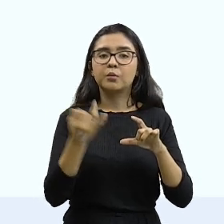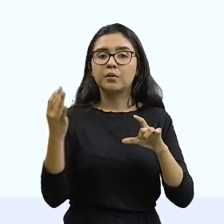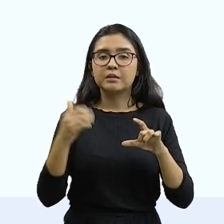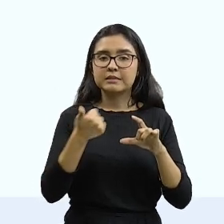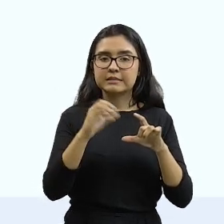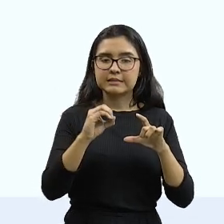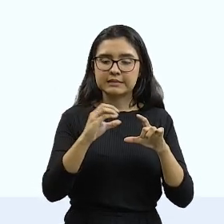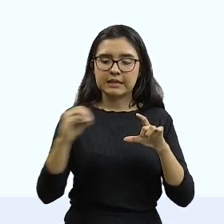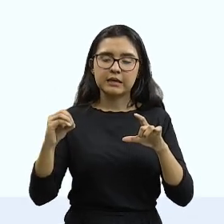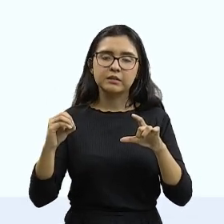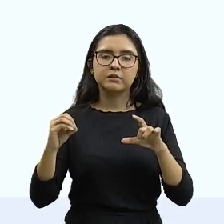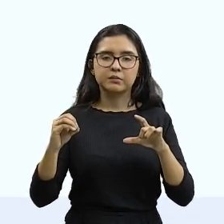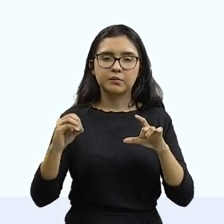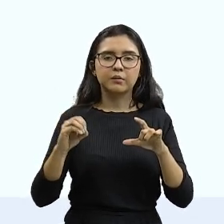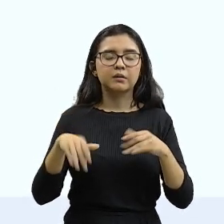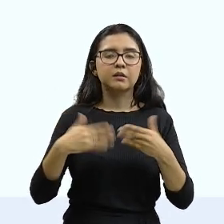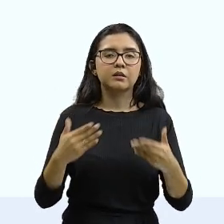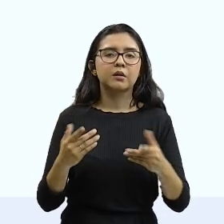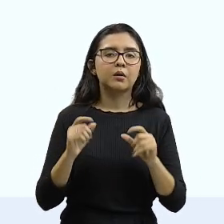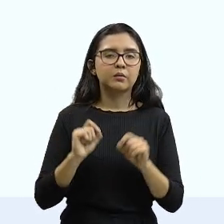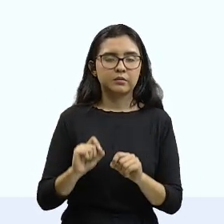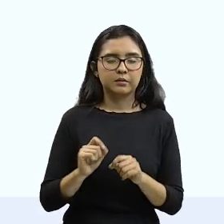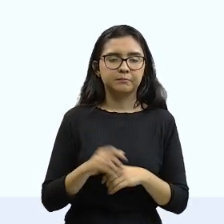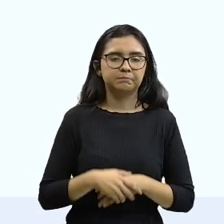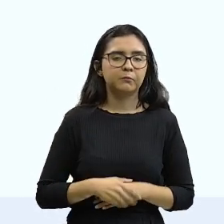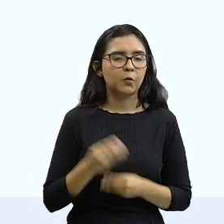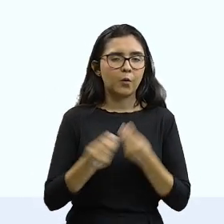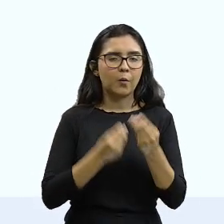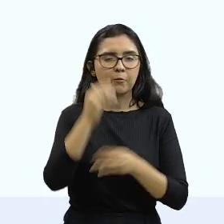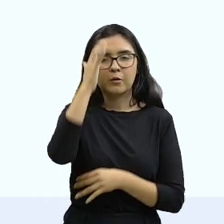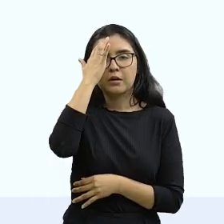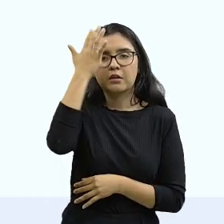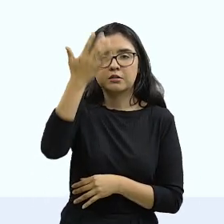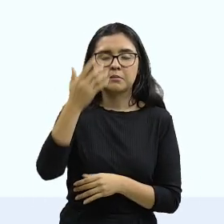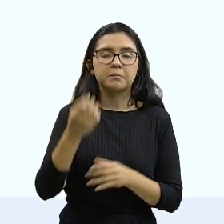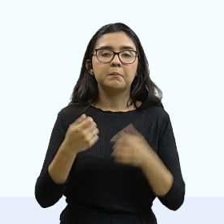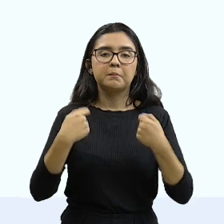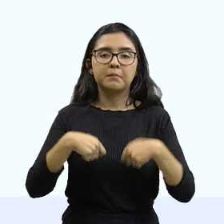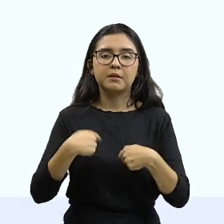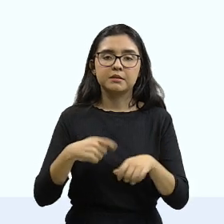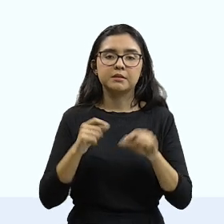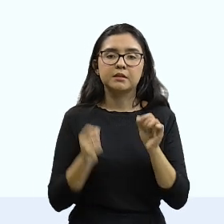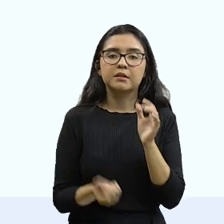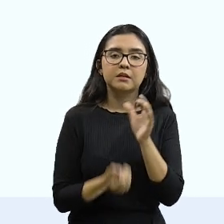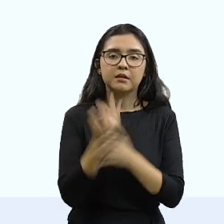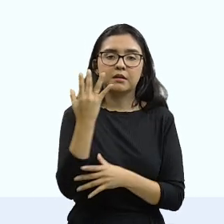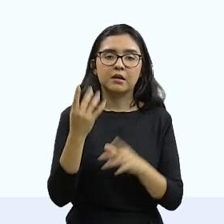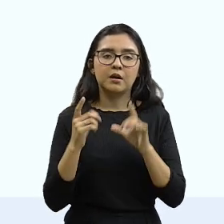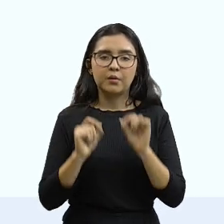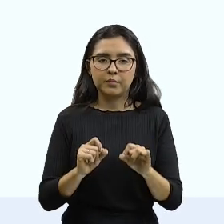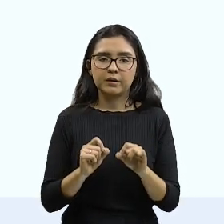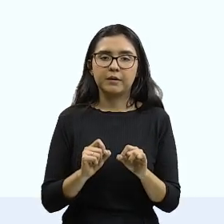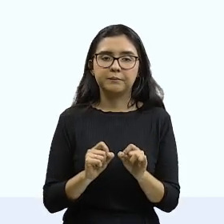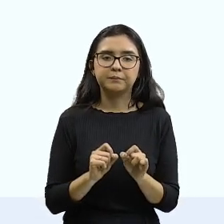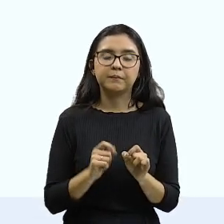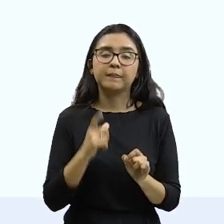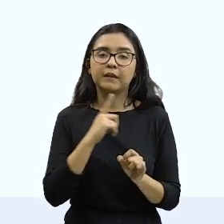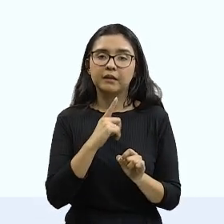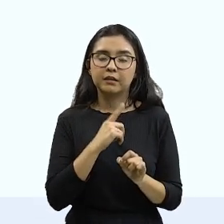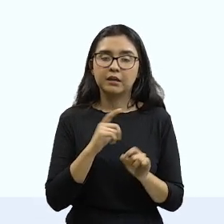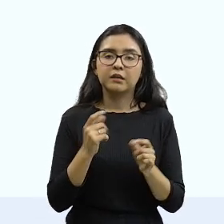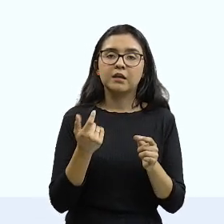ohm. A solução é construir uma associação que tenha